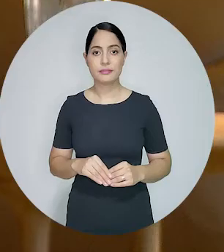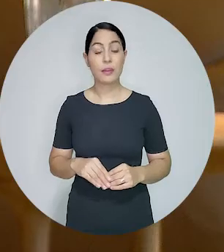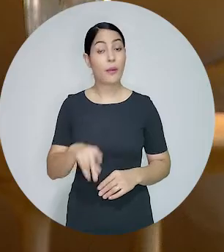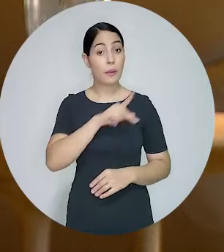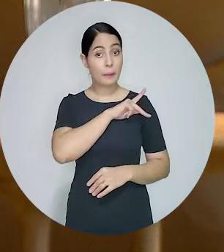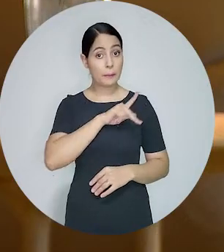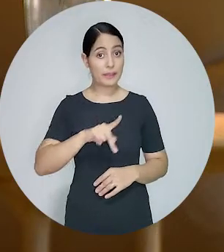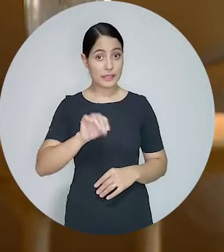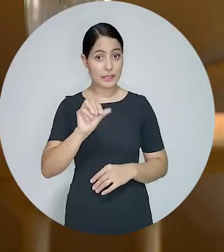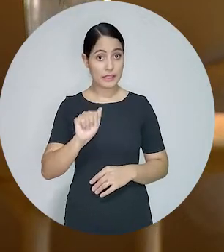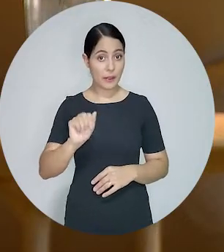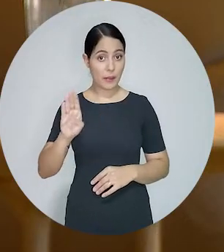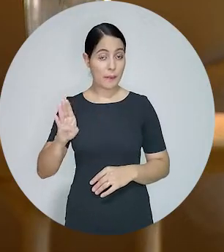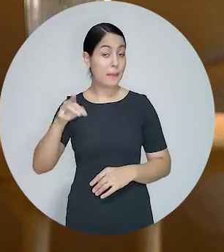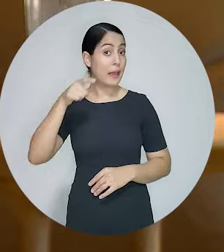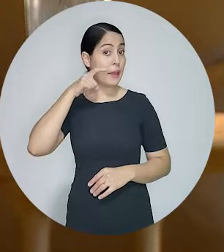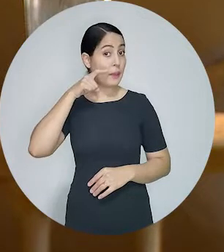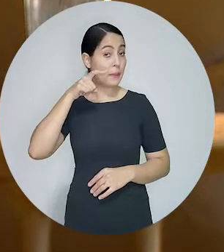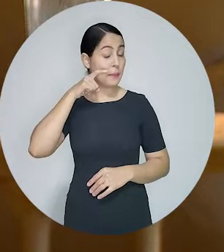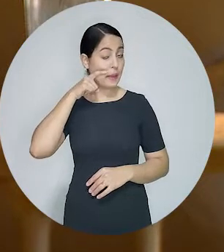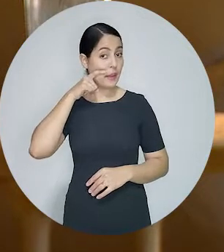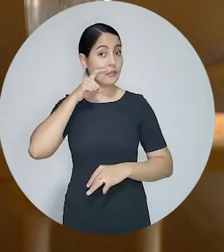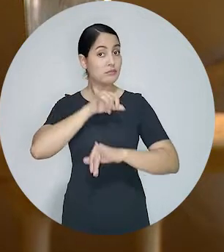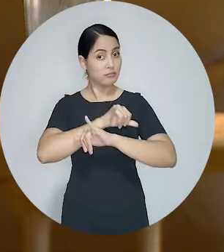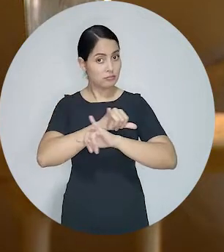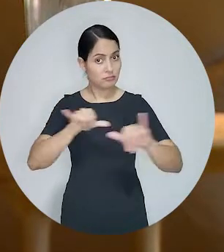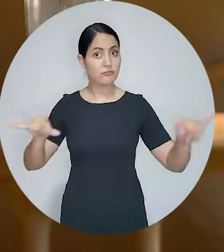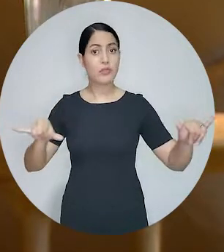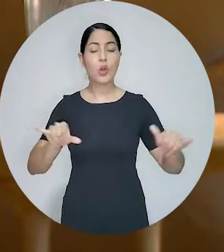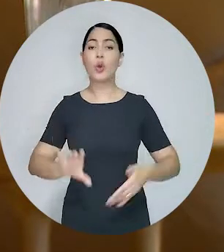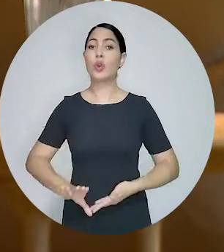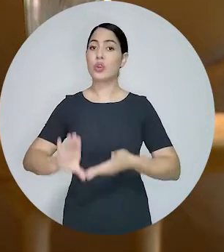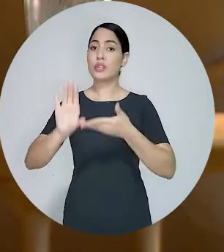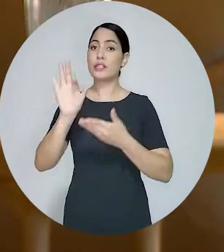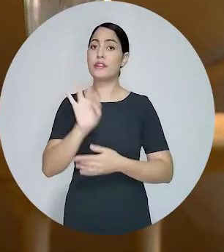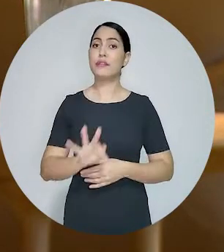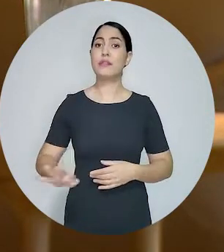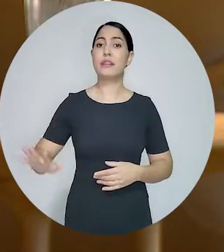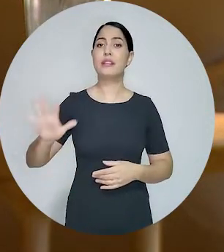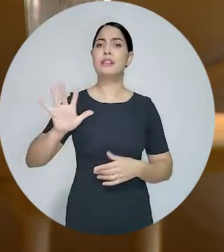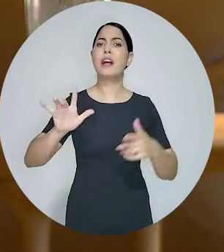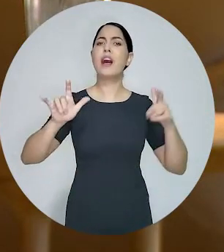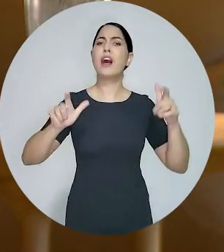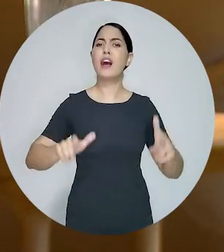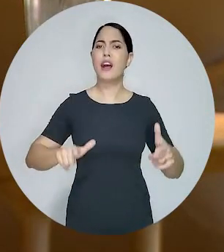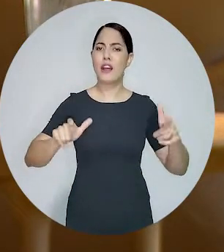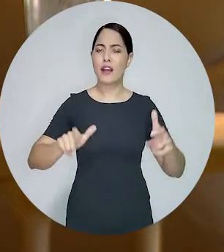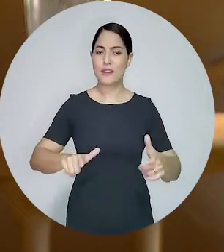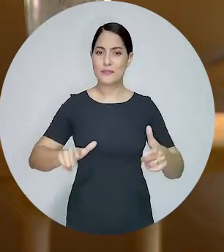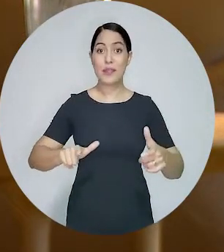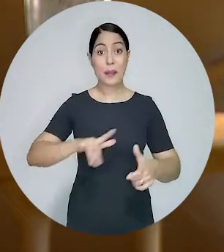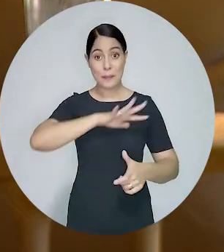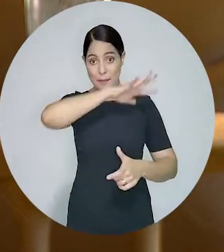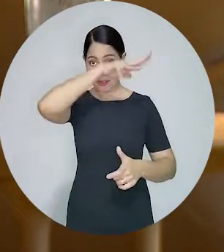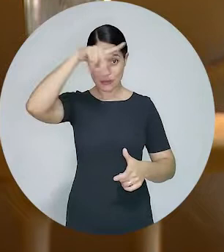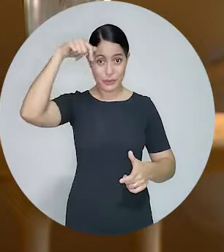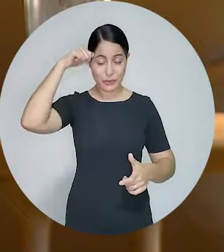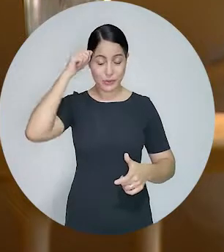O presidente da OAB Nacional, Beto Simonetti, nomeou o conselheiro federal pelo Mato Grosso, Ulisses Rabaneda,